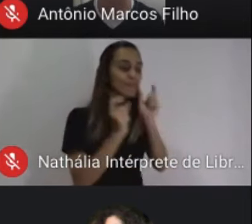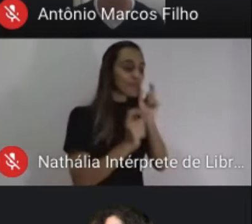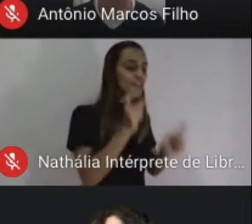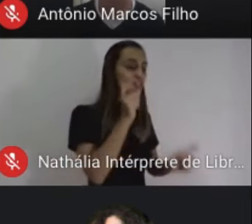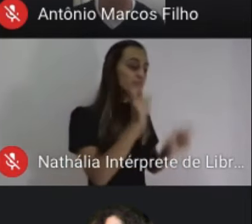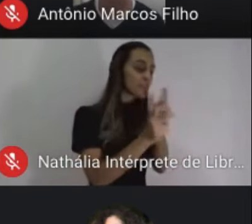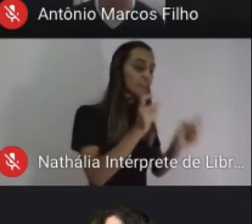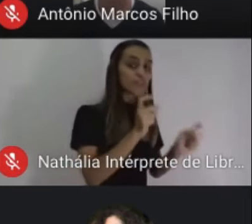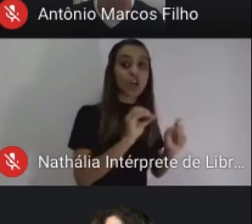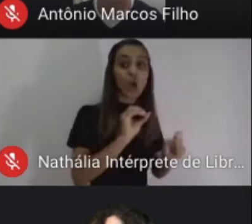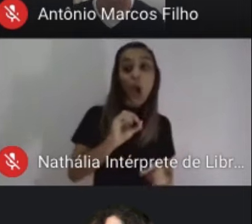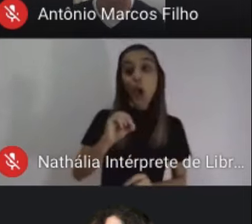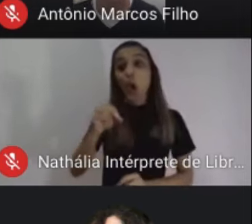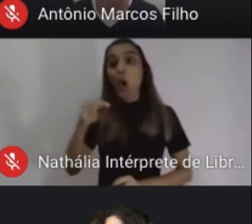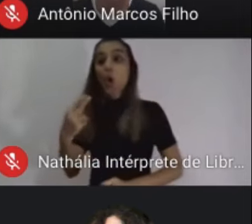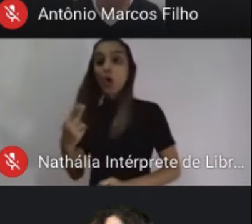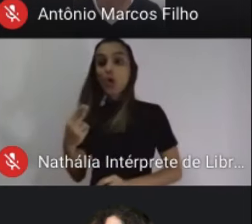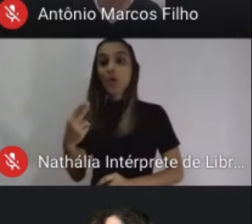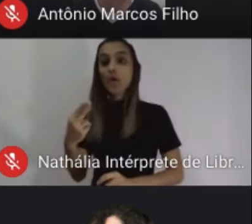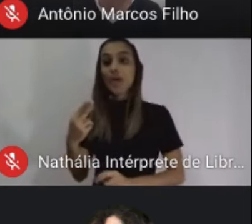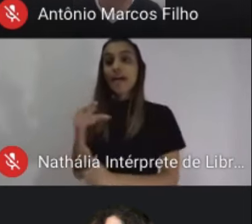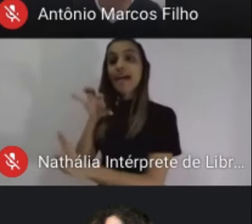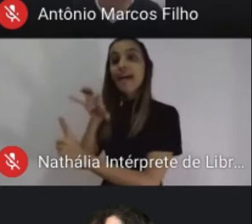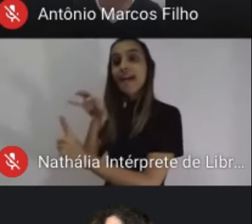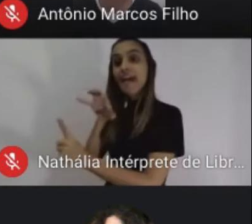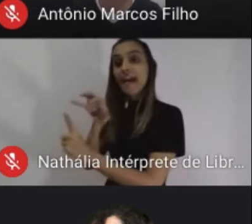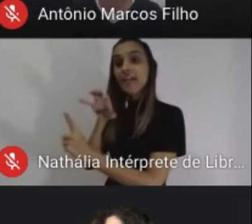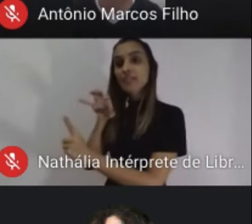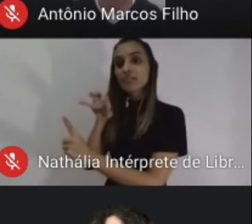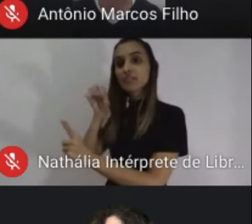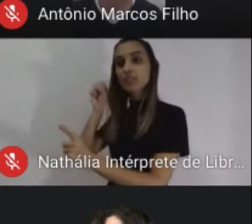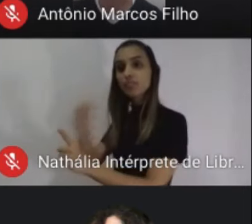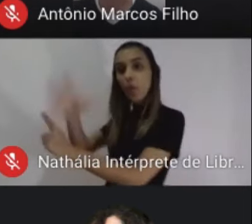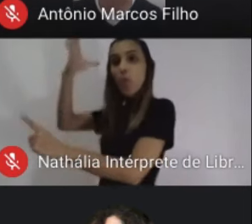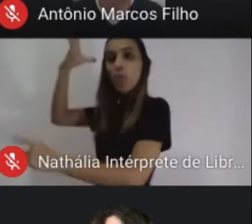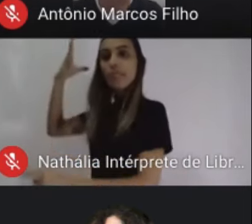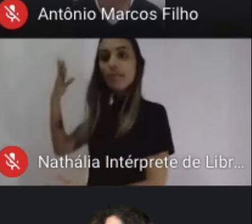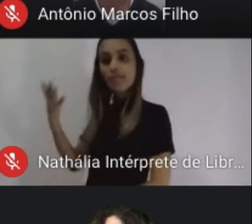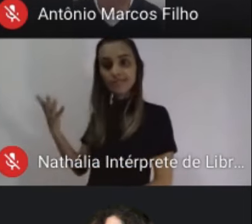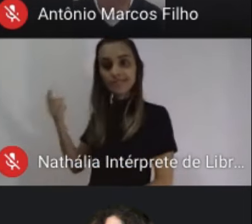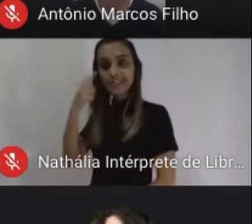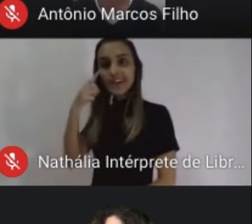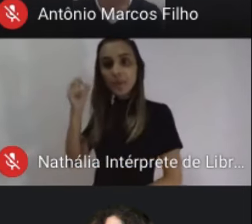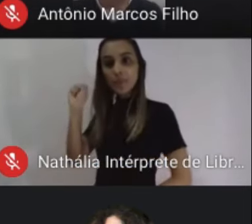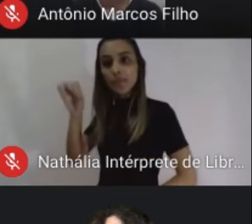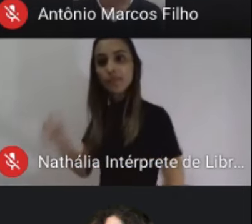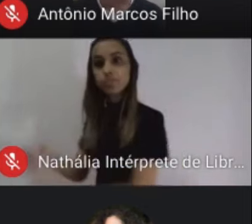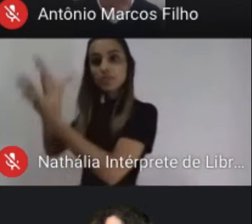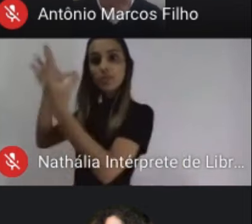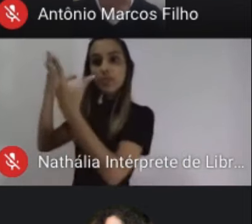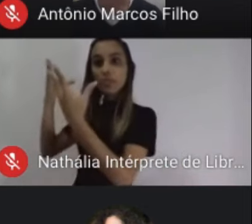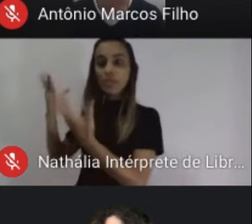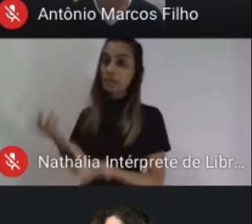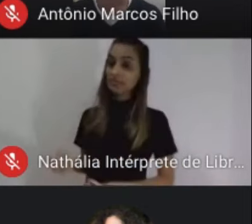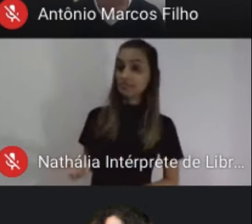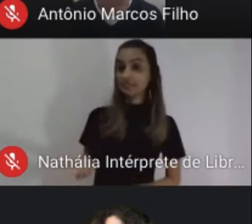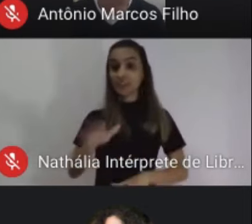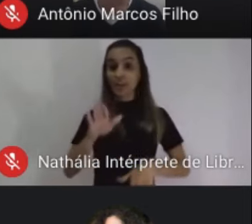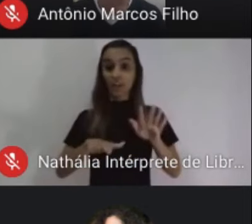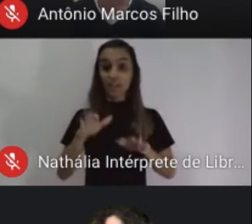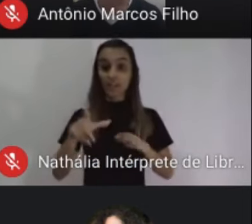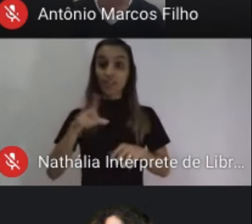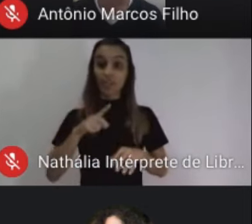mais importante do que a motivação política do agente. E como isso causa temor, e por isso a expressão terror na legislação, então por